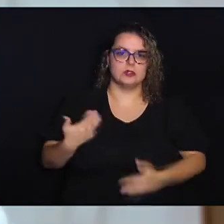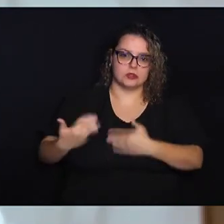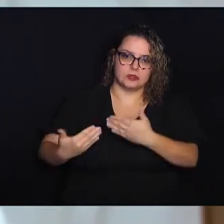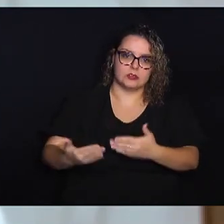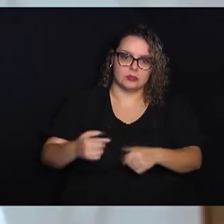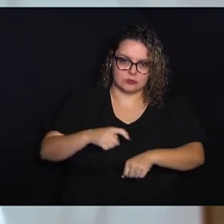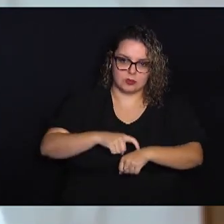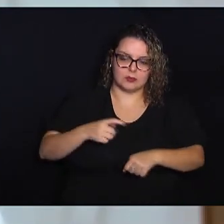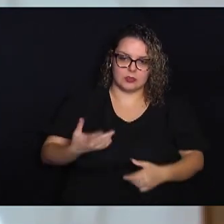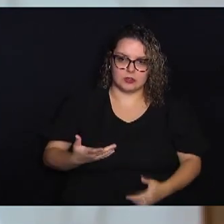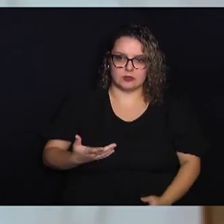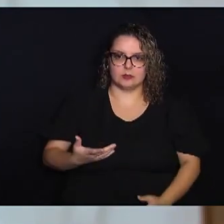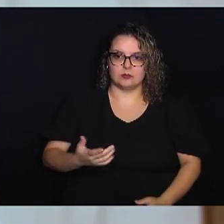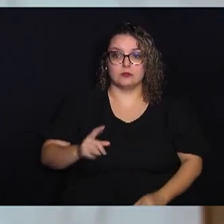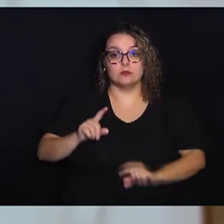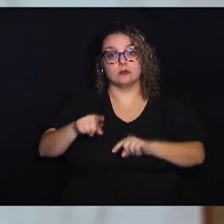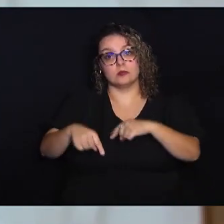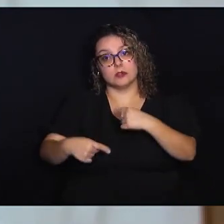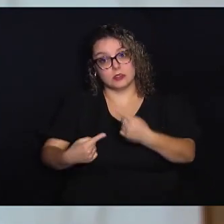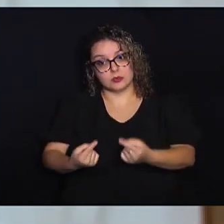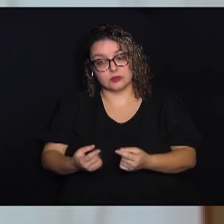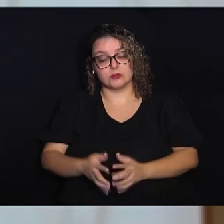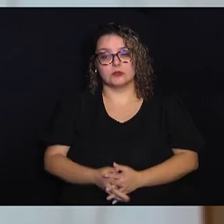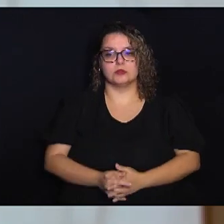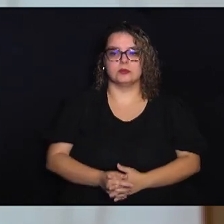quadro? Para as demais